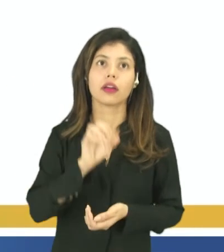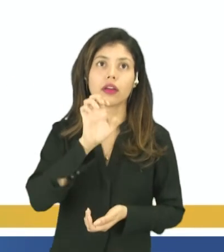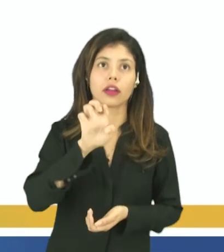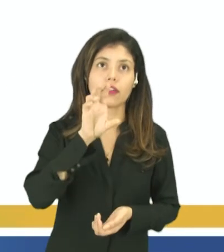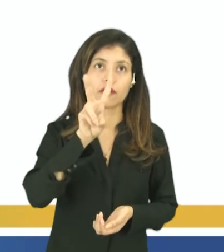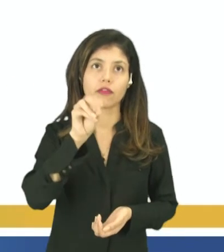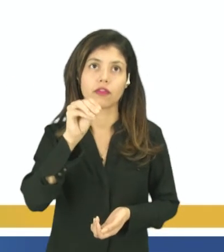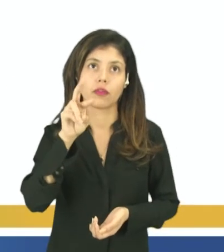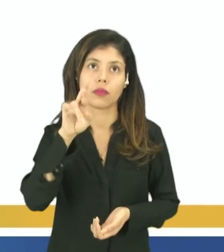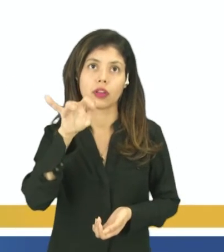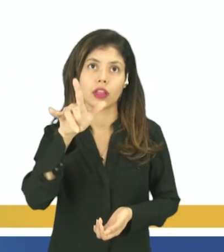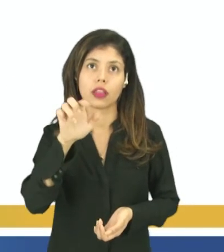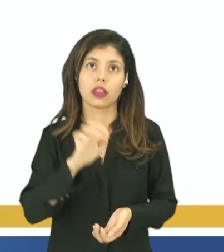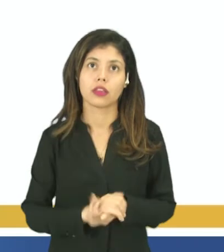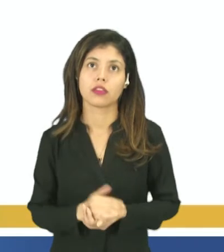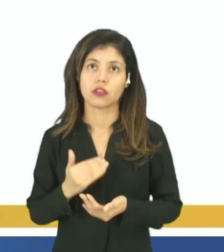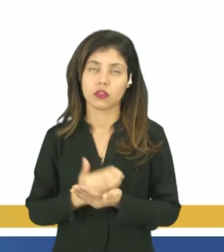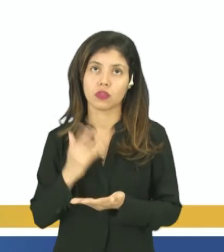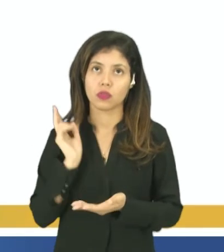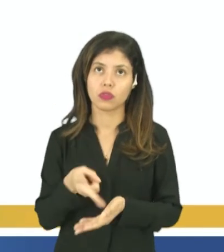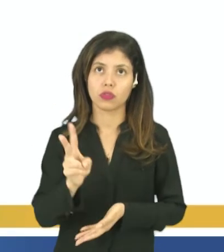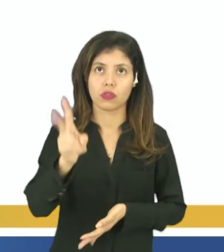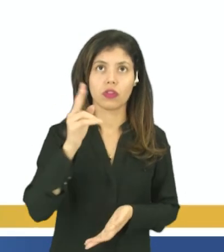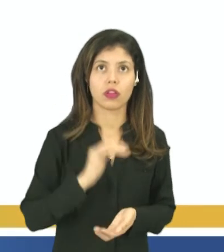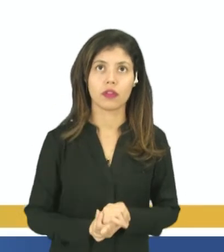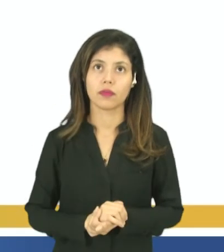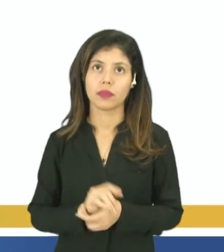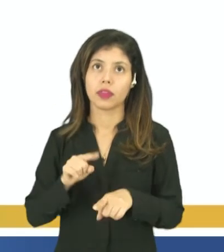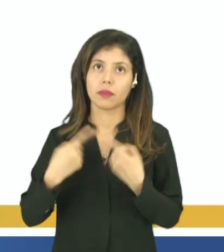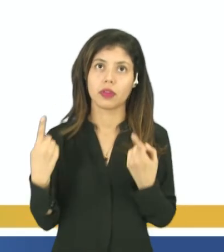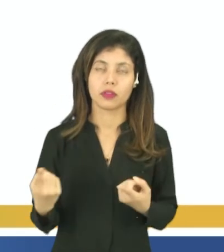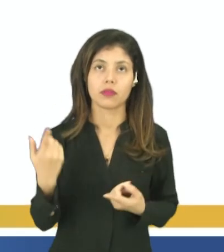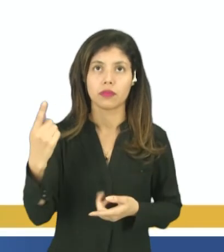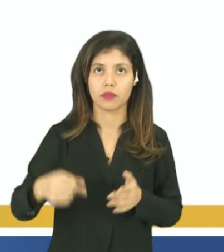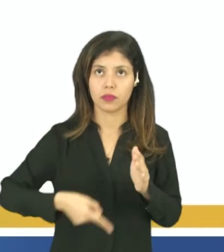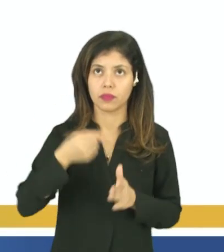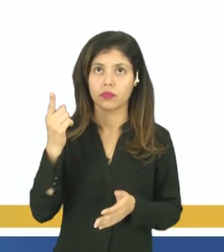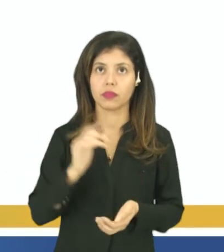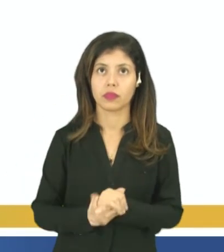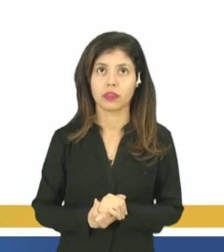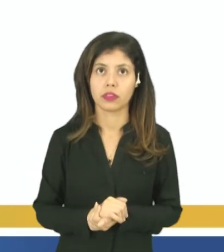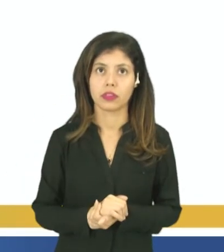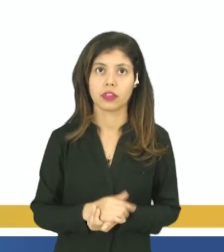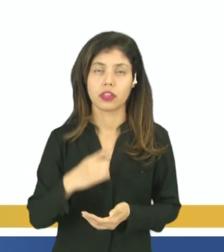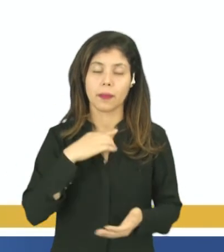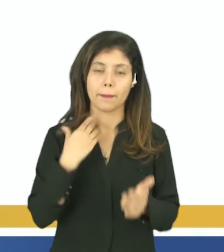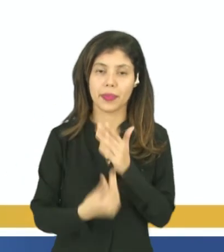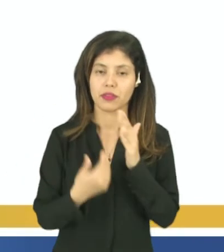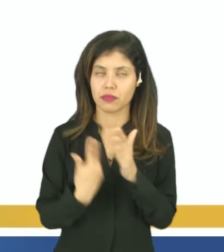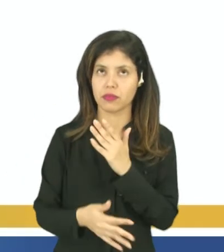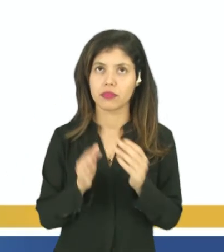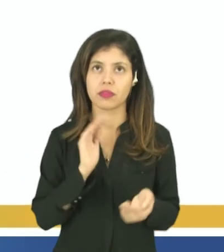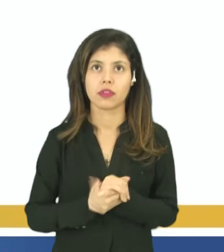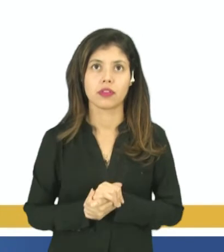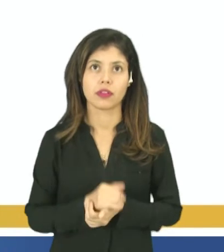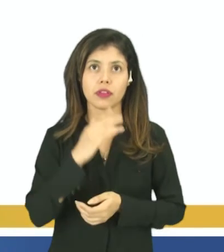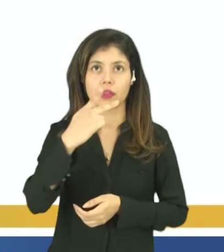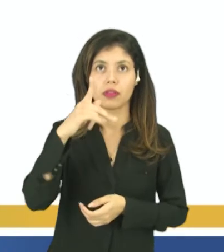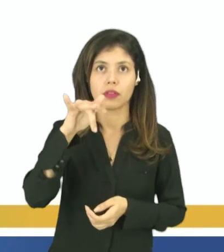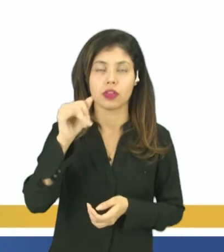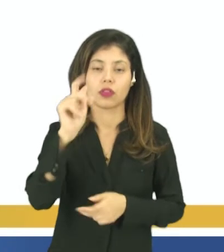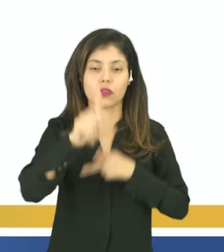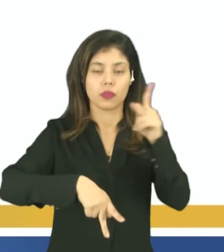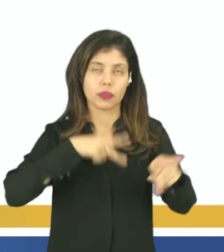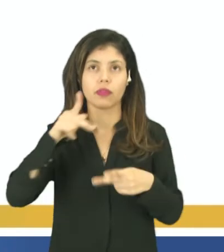tentou prorrogar em 2019 mais uma vez o seu mandato depois de ter perdido num plebiscito